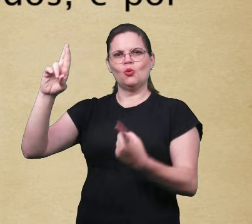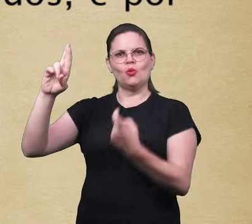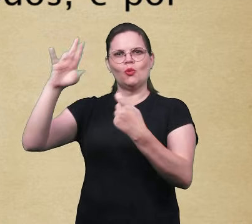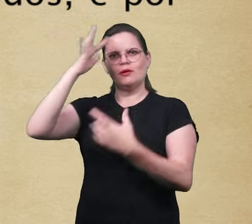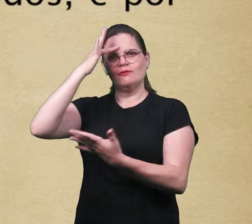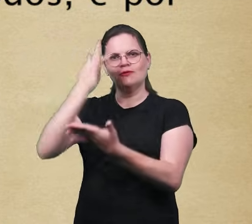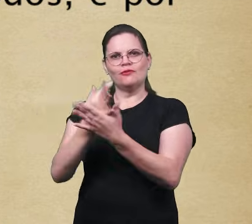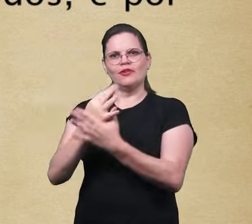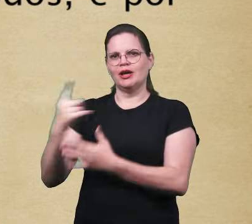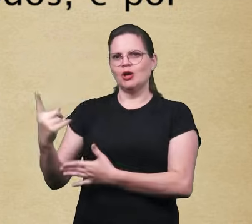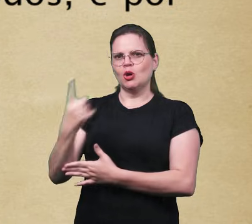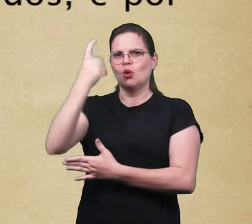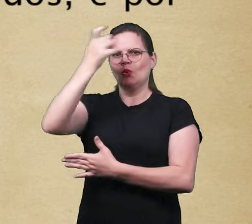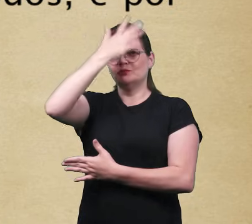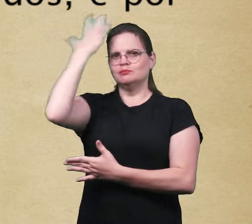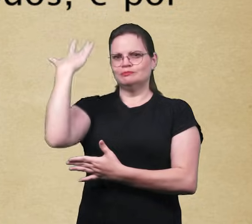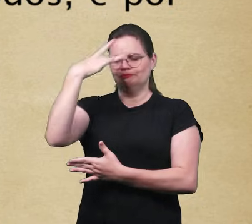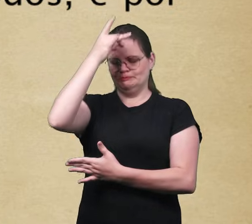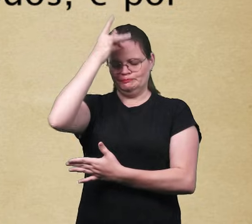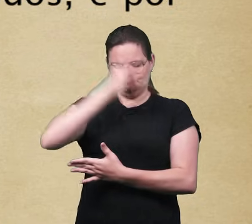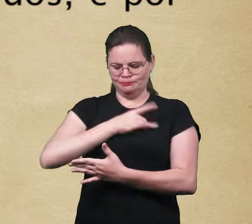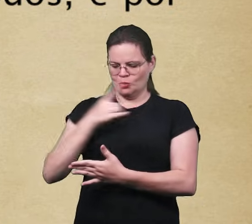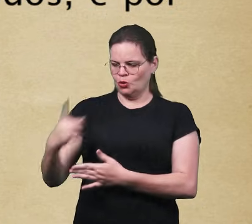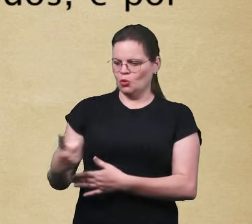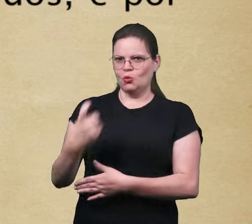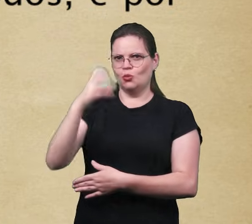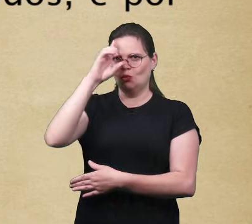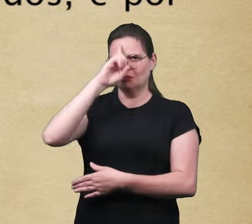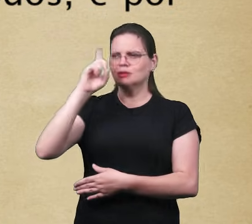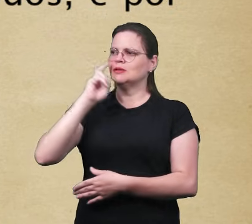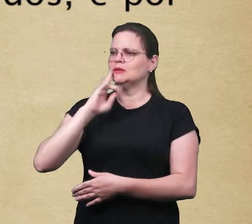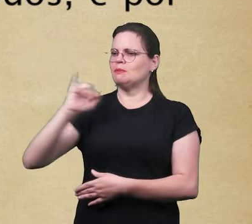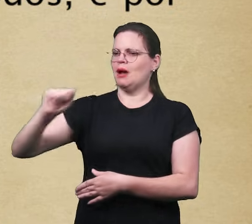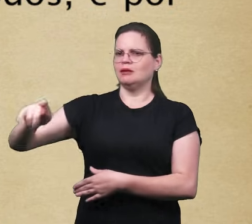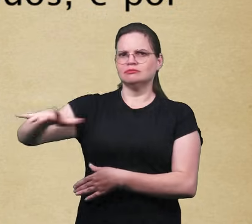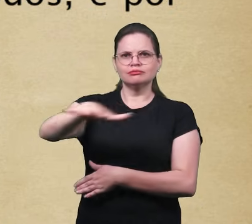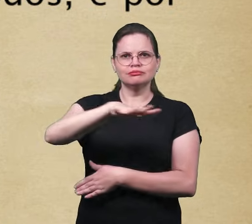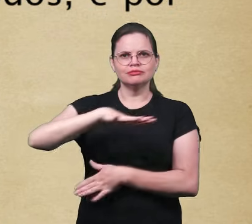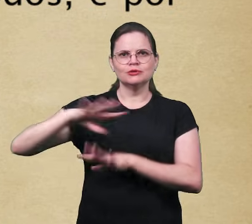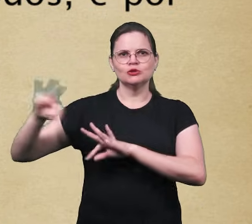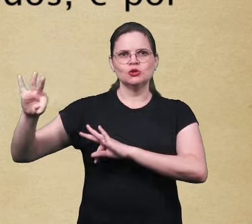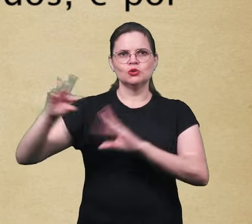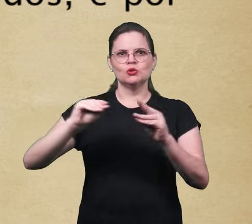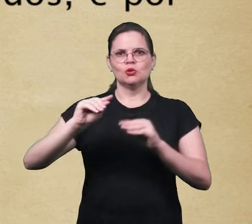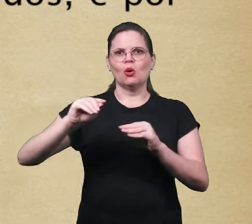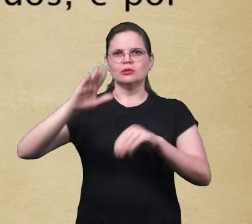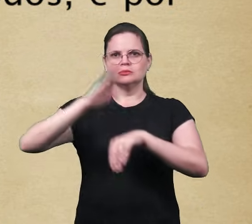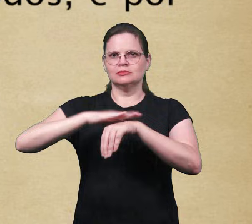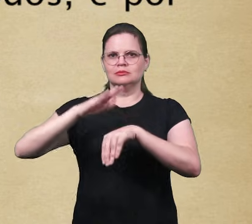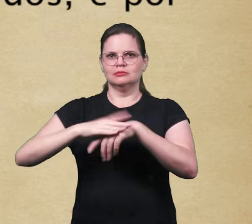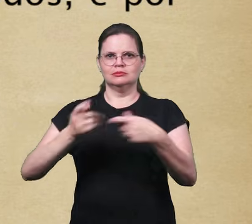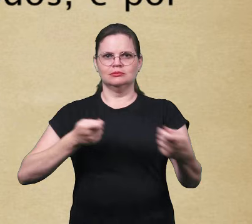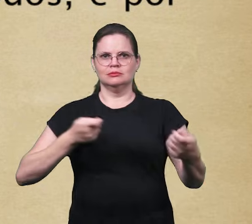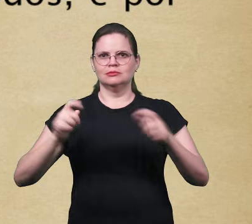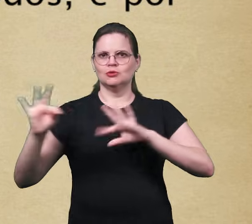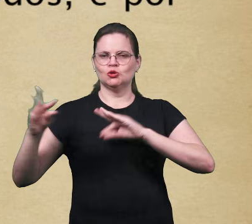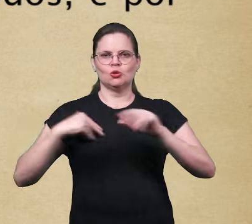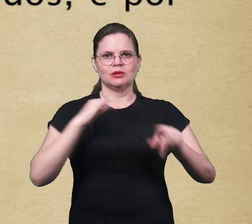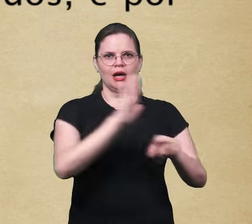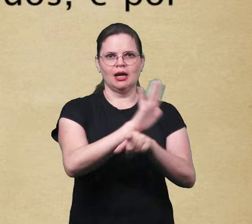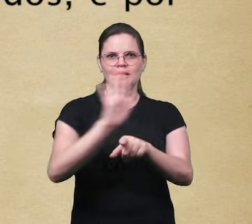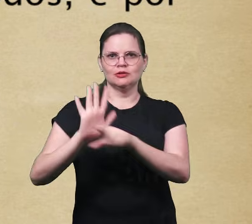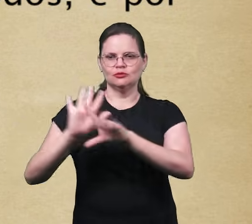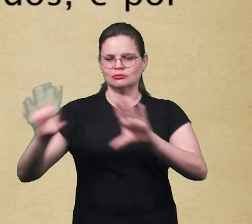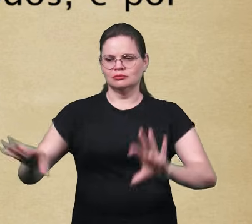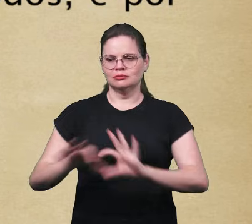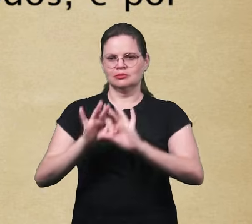um só batismo, um só Deus e Pai de todos, o qual é sobre todos e por todos e em